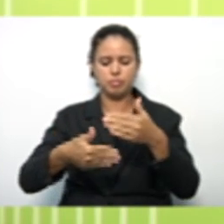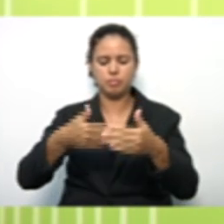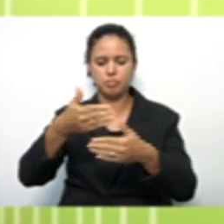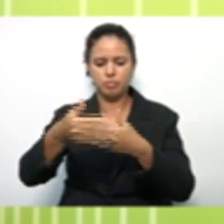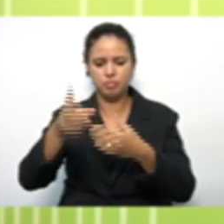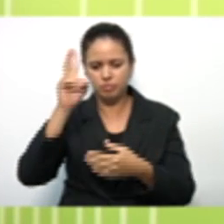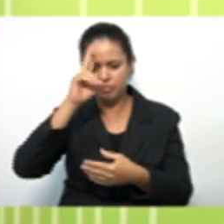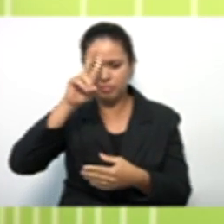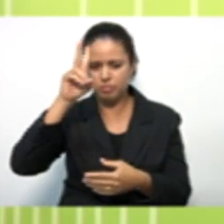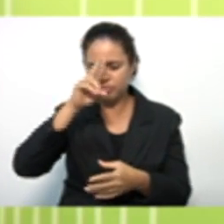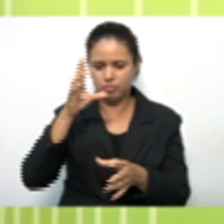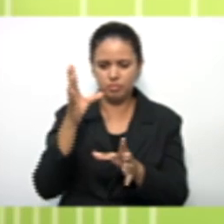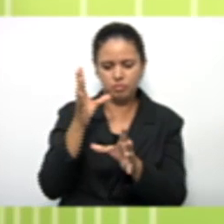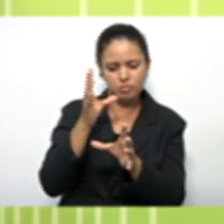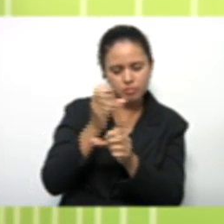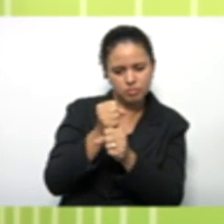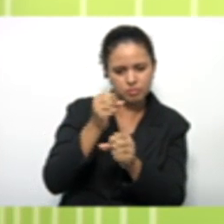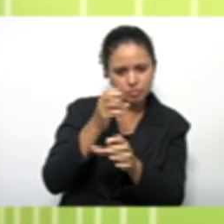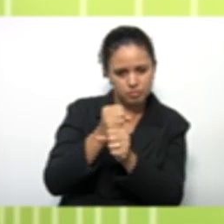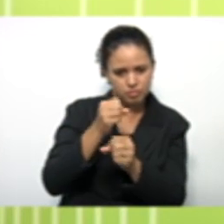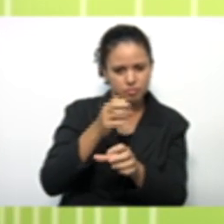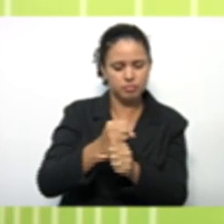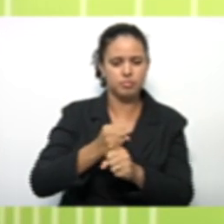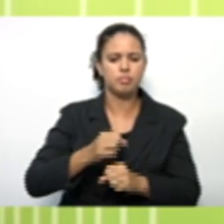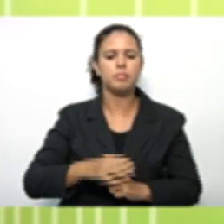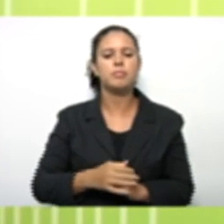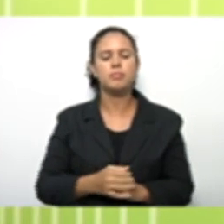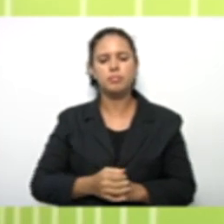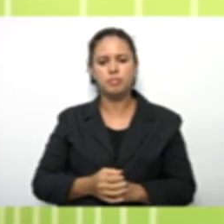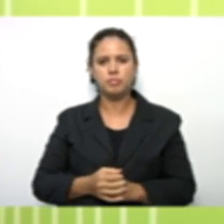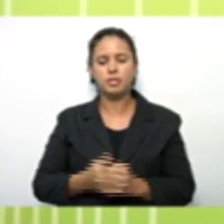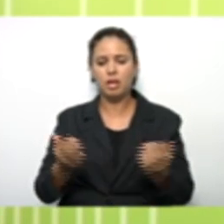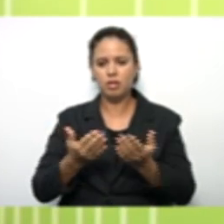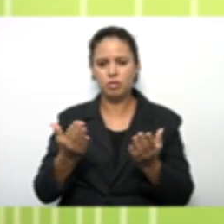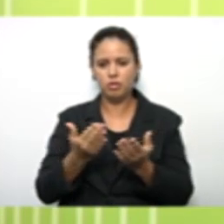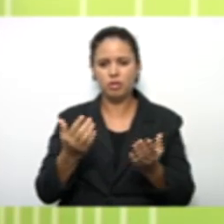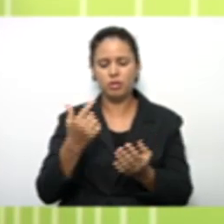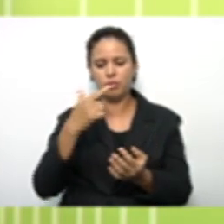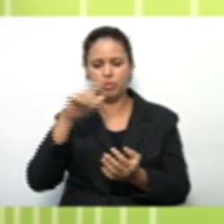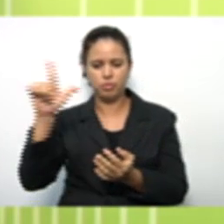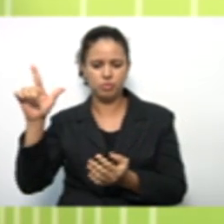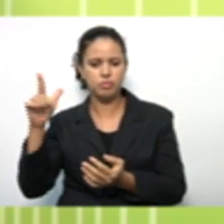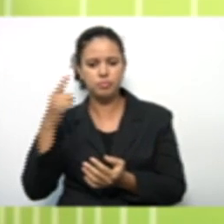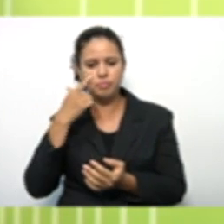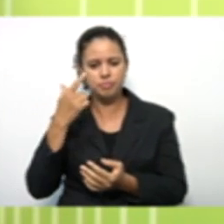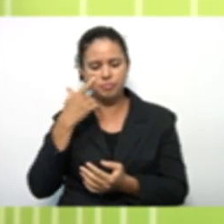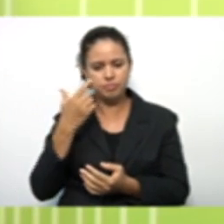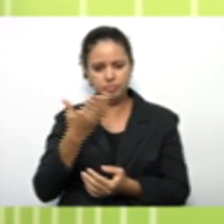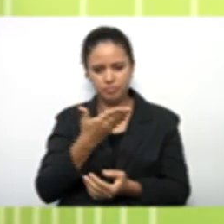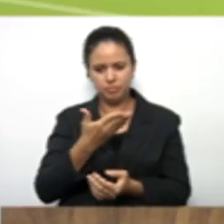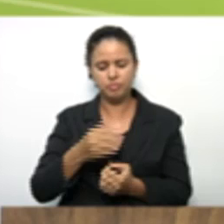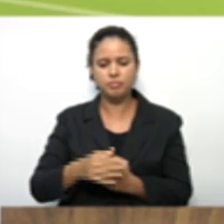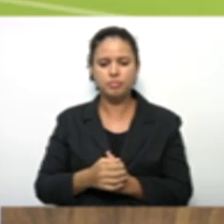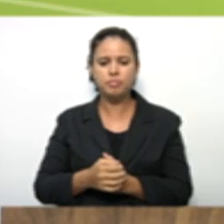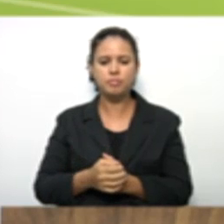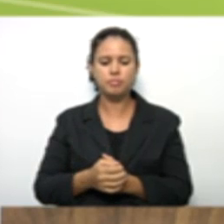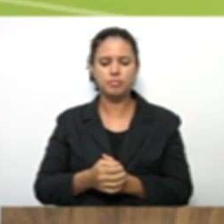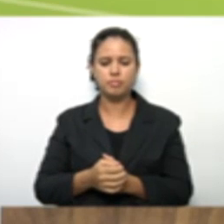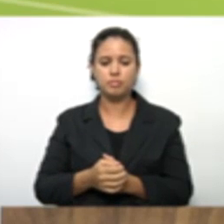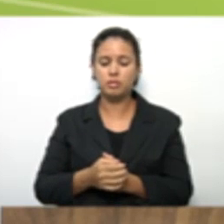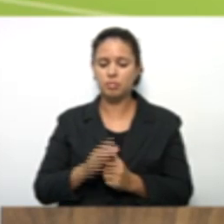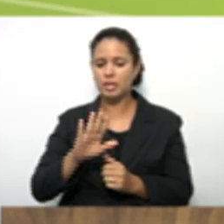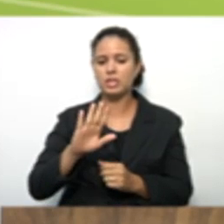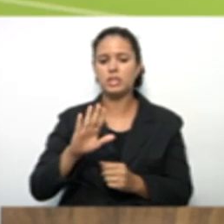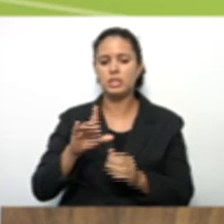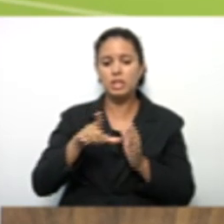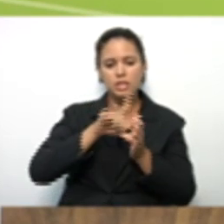Vamos lá, pessoal, assistir essa externa que vai clarear essa história para vocês. Bom, professor, só antes de vir na externa,